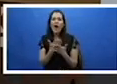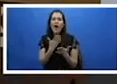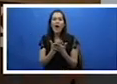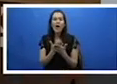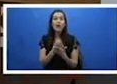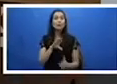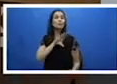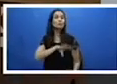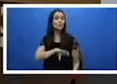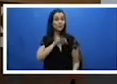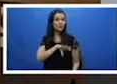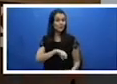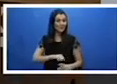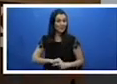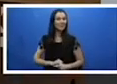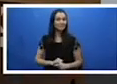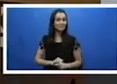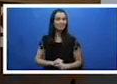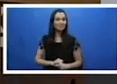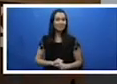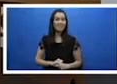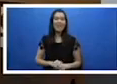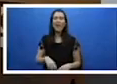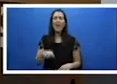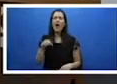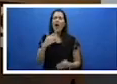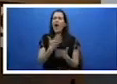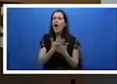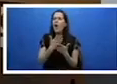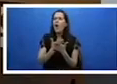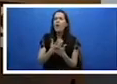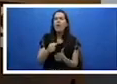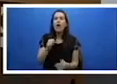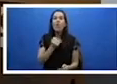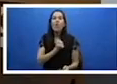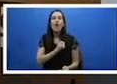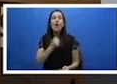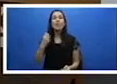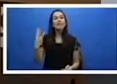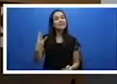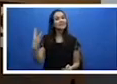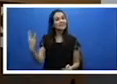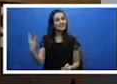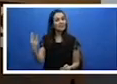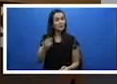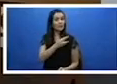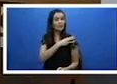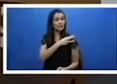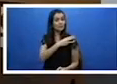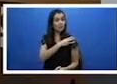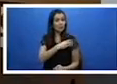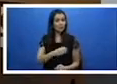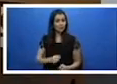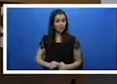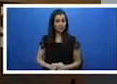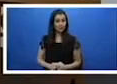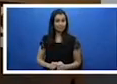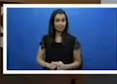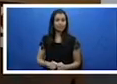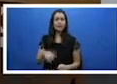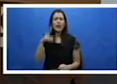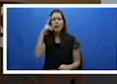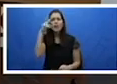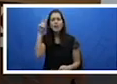de português, a nossa aula de número 33 do terceiro ano, tá? Lembrando que